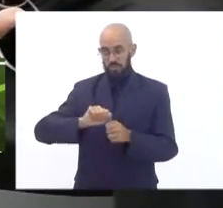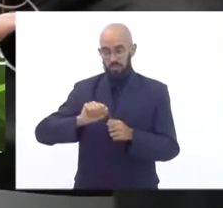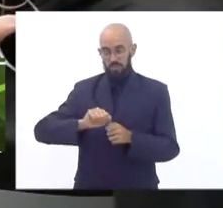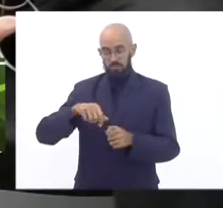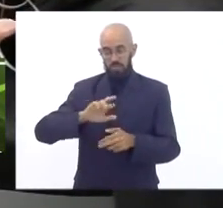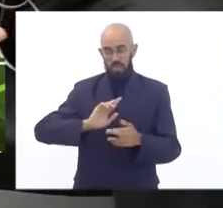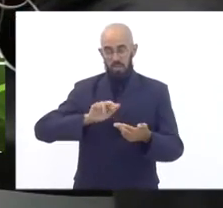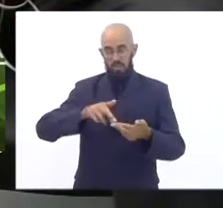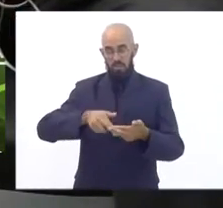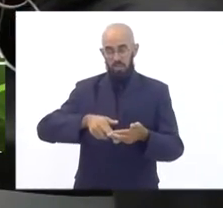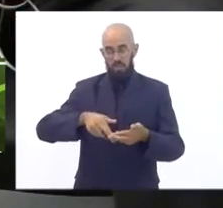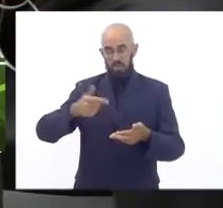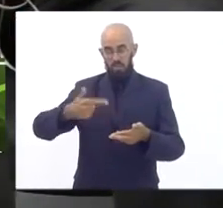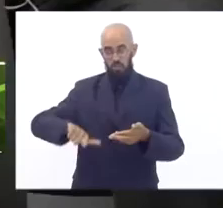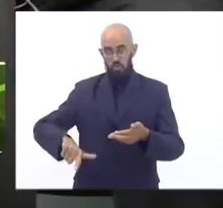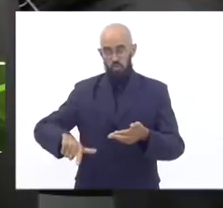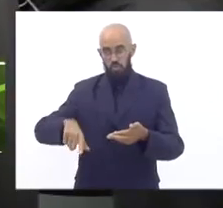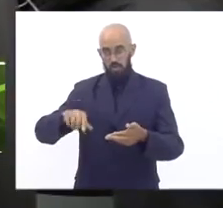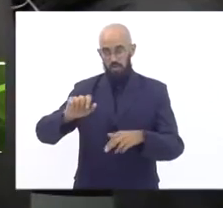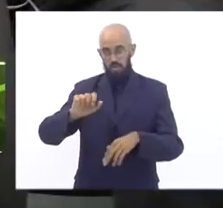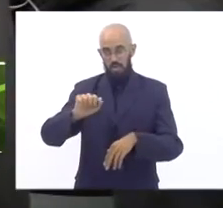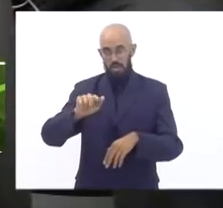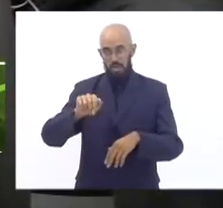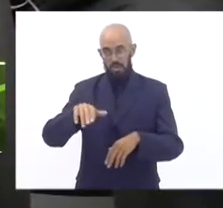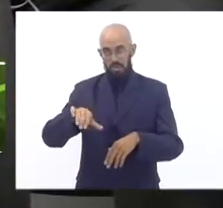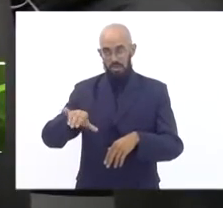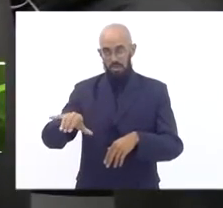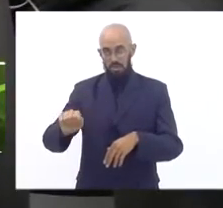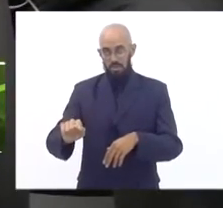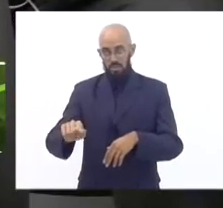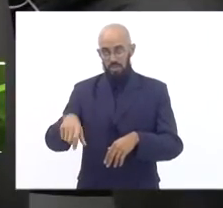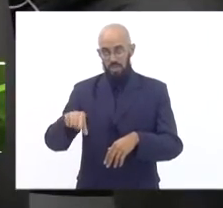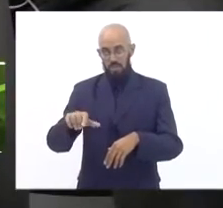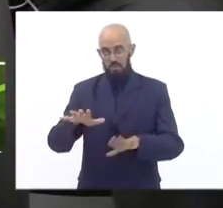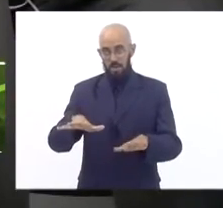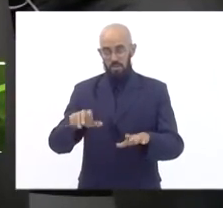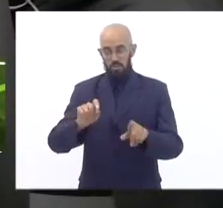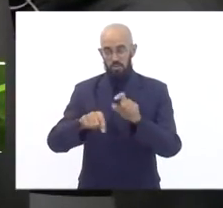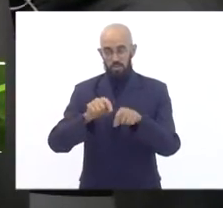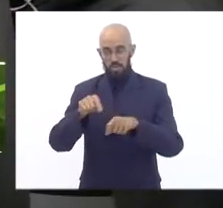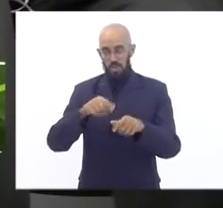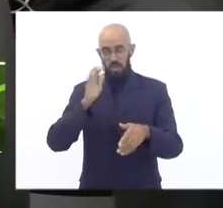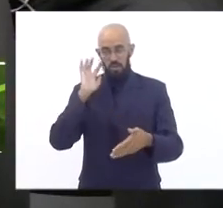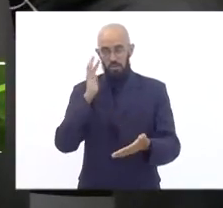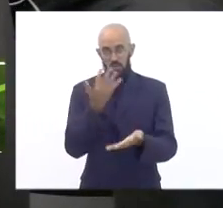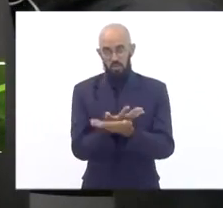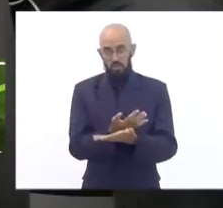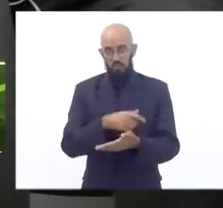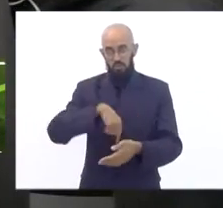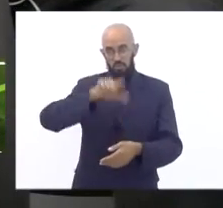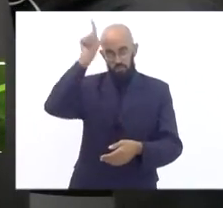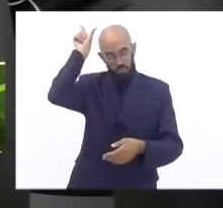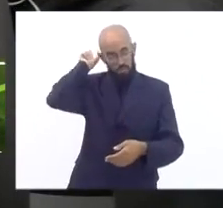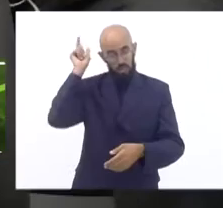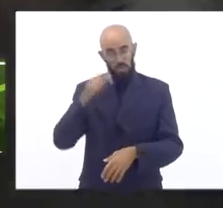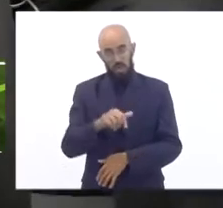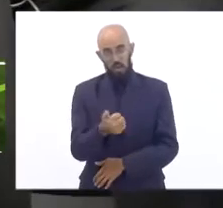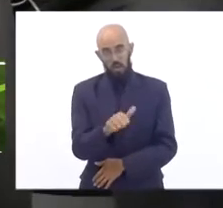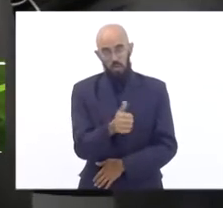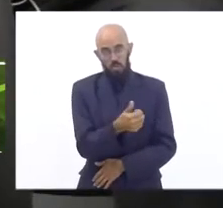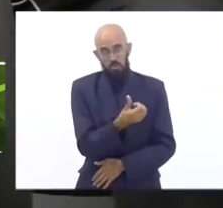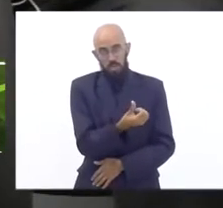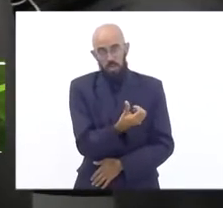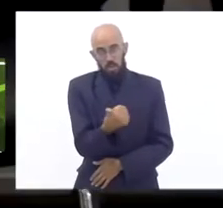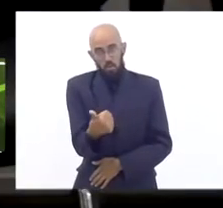da agência, mas eu quero lembrar que a resolução trazida pelo deputado Luiz Paulo, que é a 1161, ela foi editada